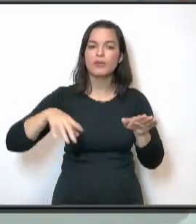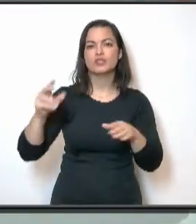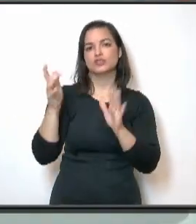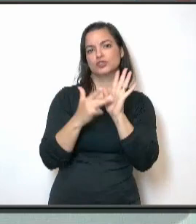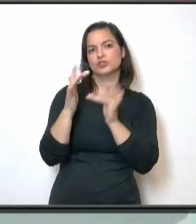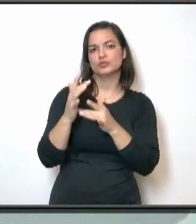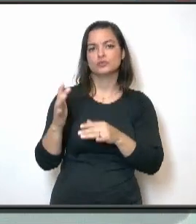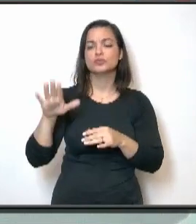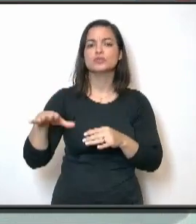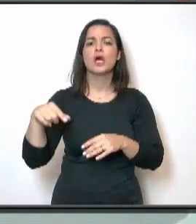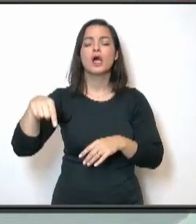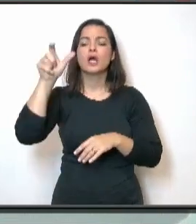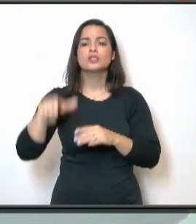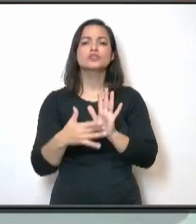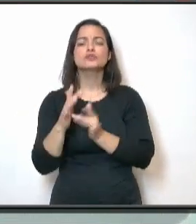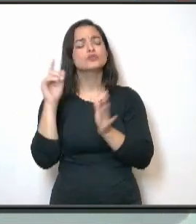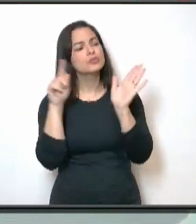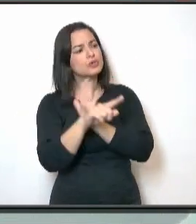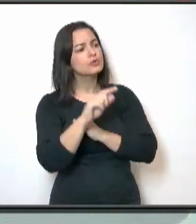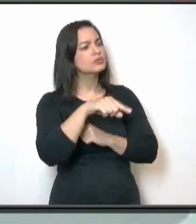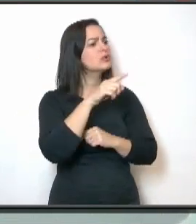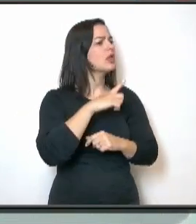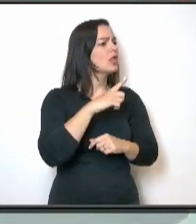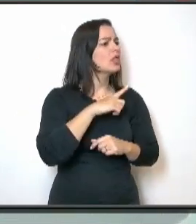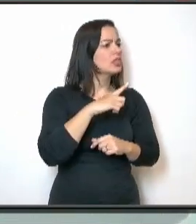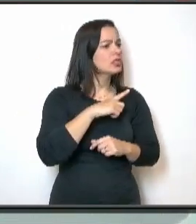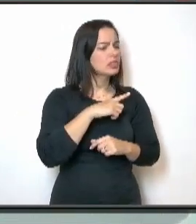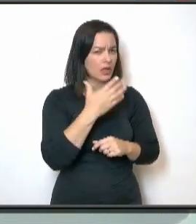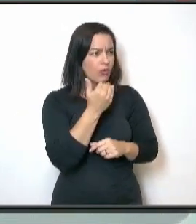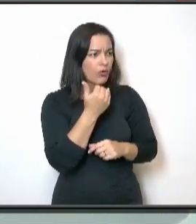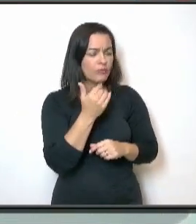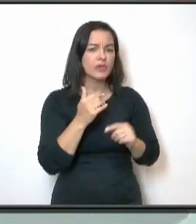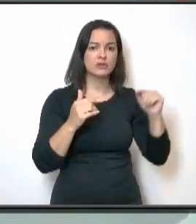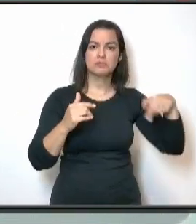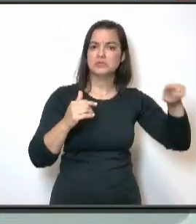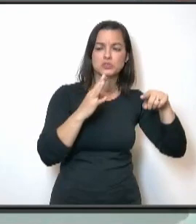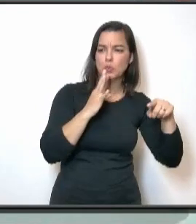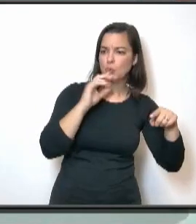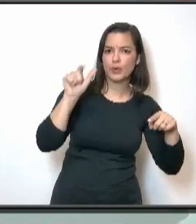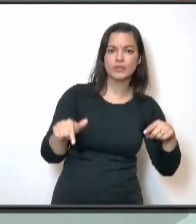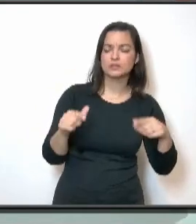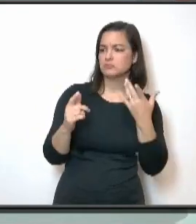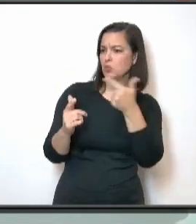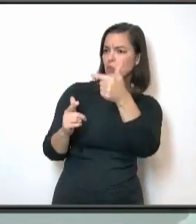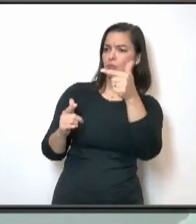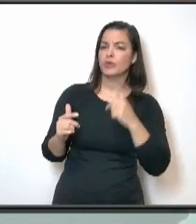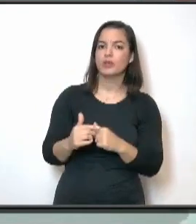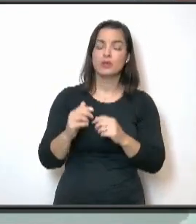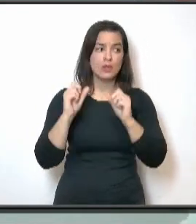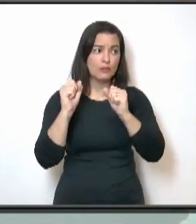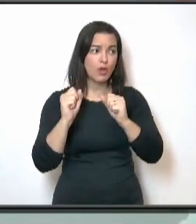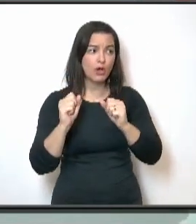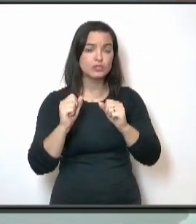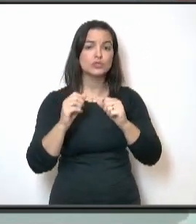alguma coisa de comer? Responderam-lhe: não. Então lhes disse: lançai a rede à direita do barco e achareis.